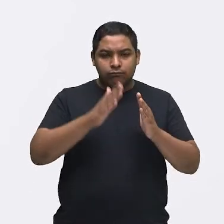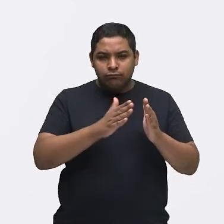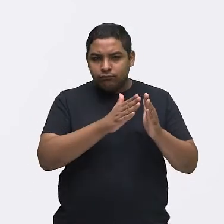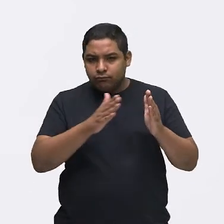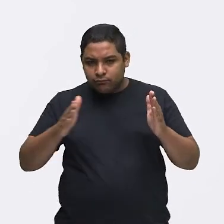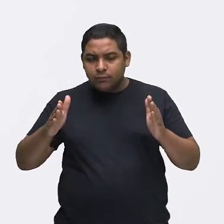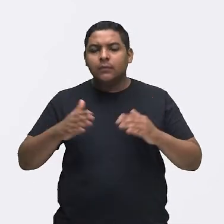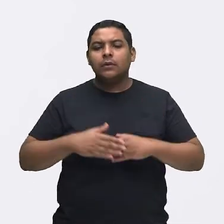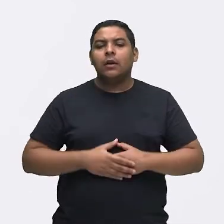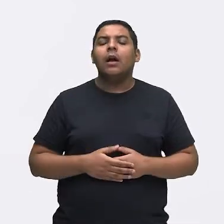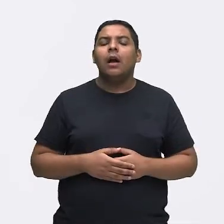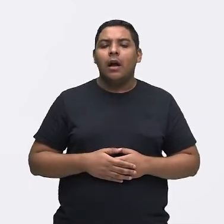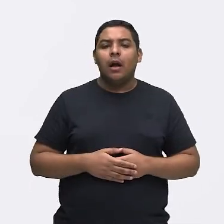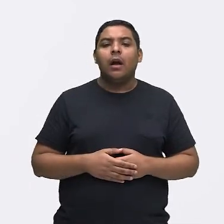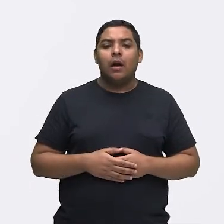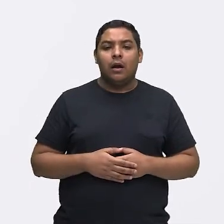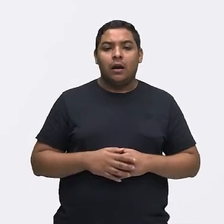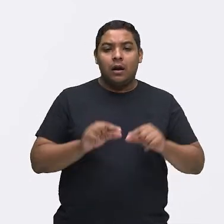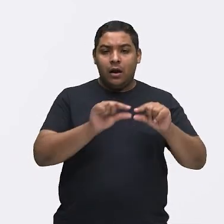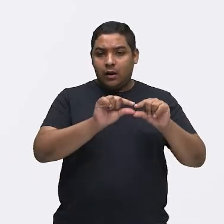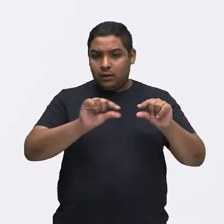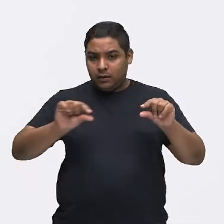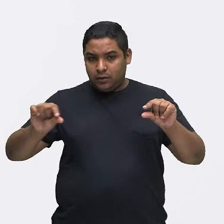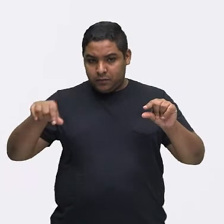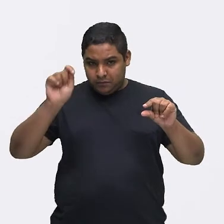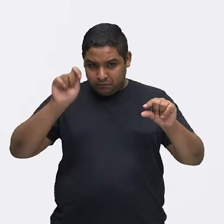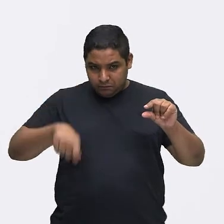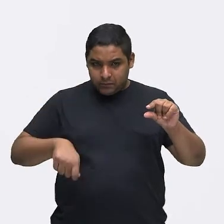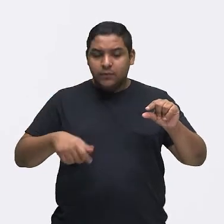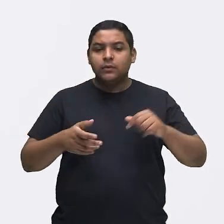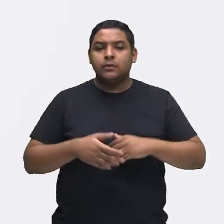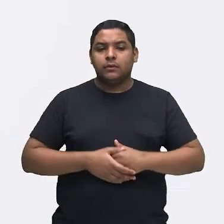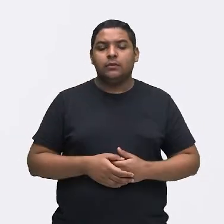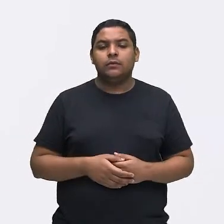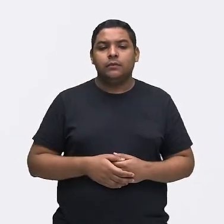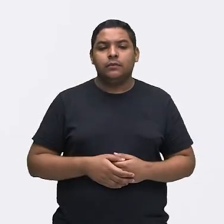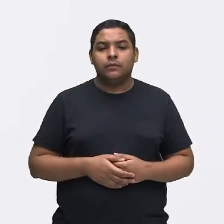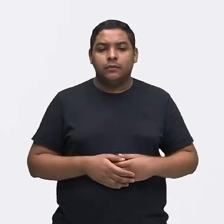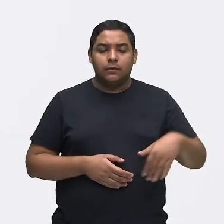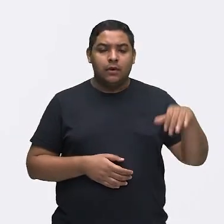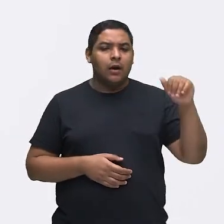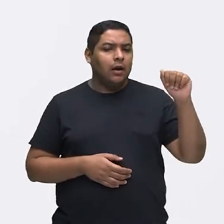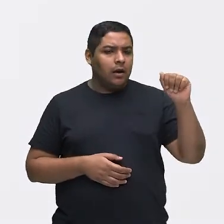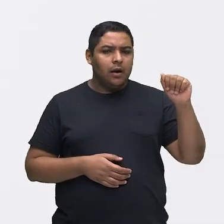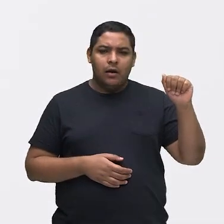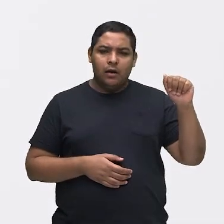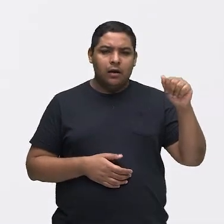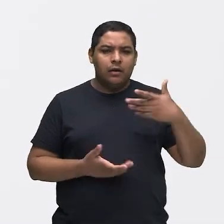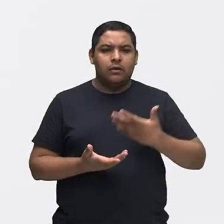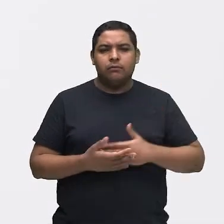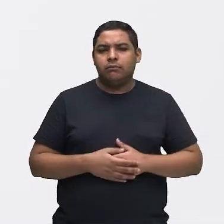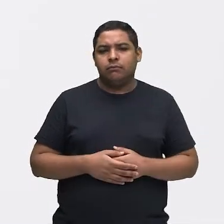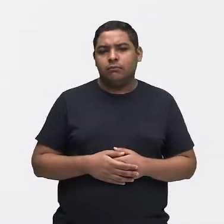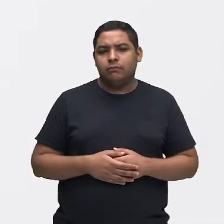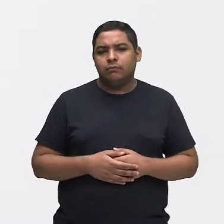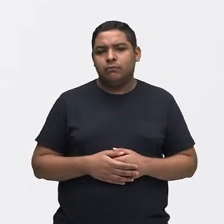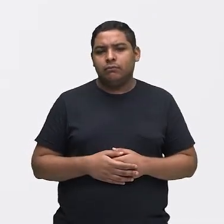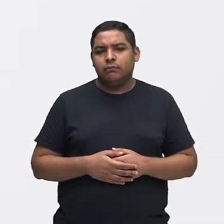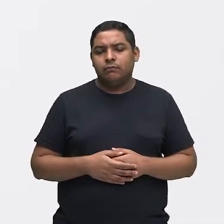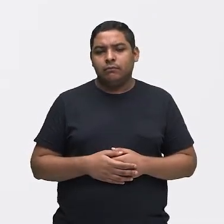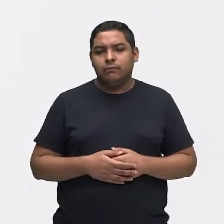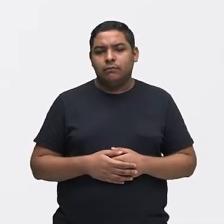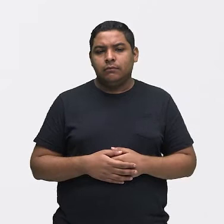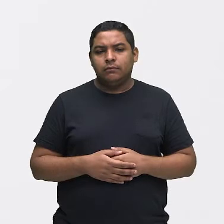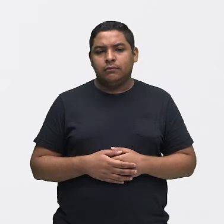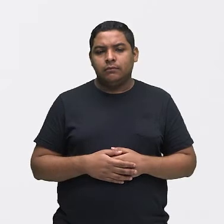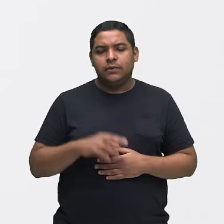a linha pode ser. Então, será que ela é cheia, quebrada ou